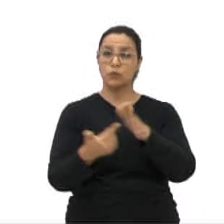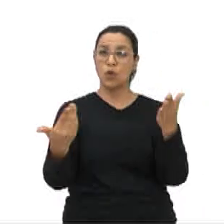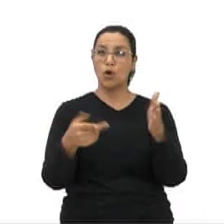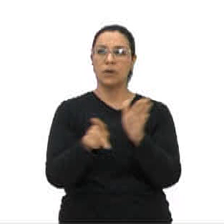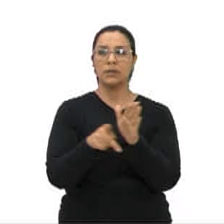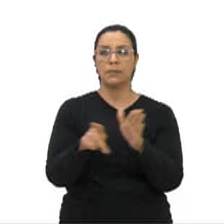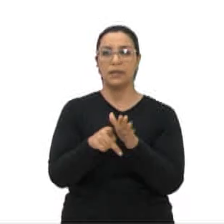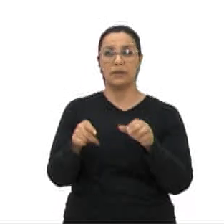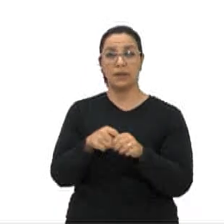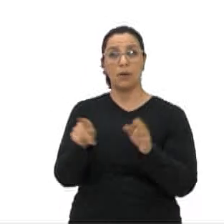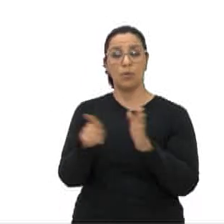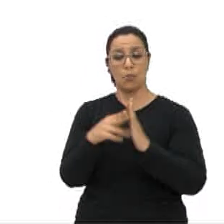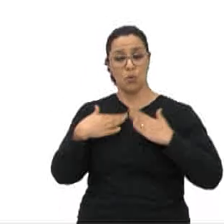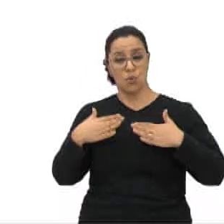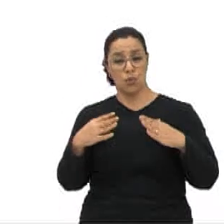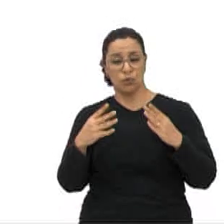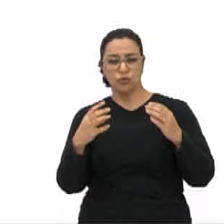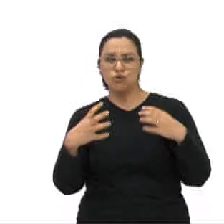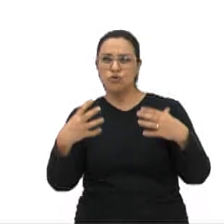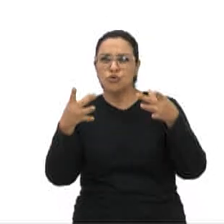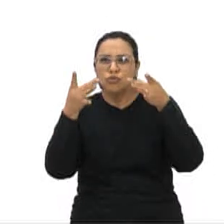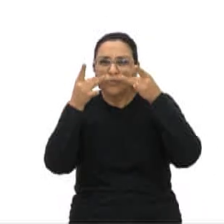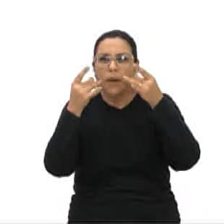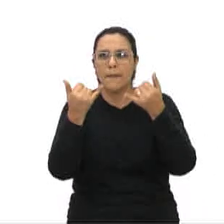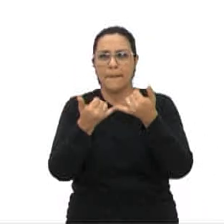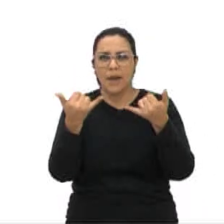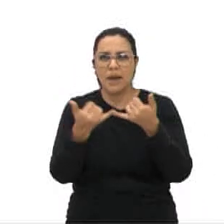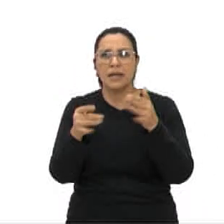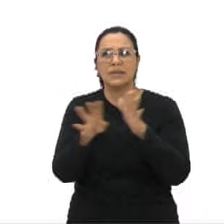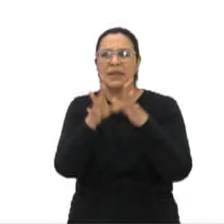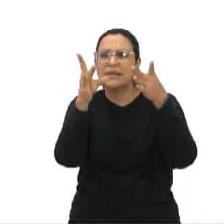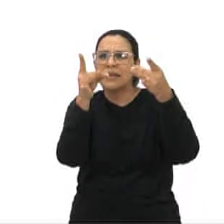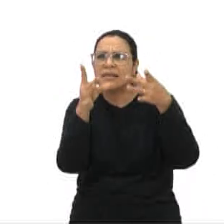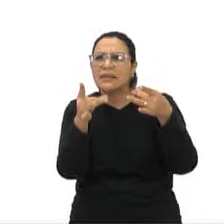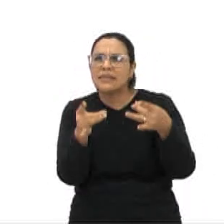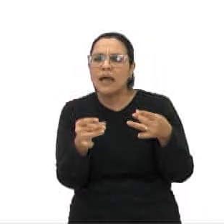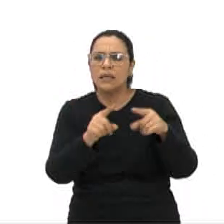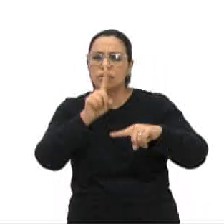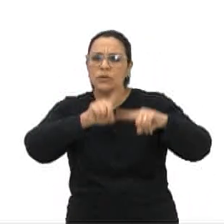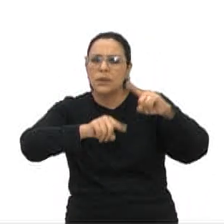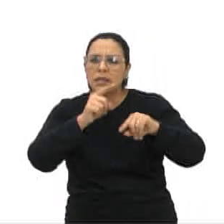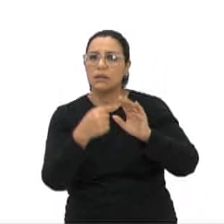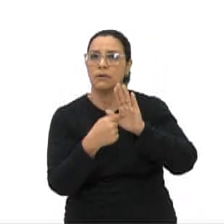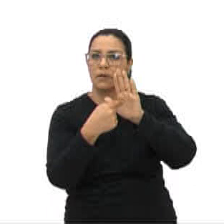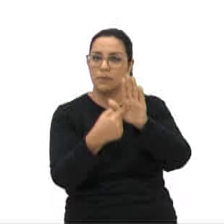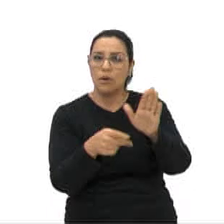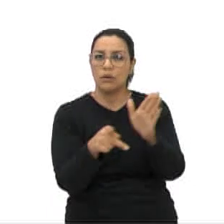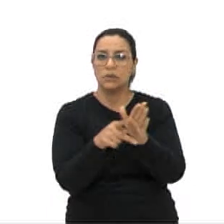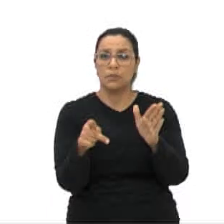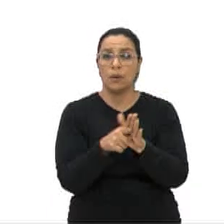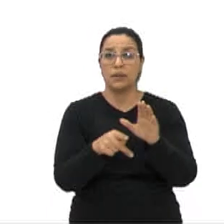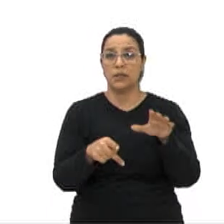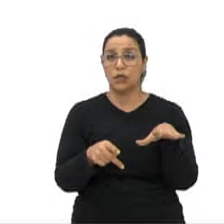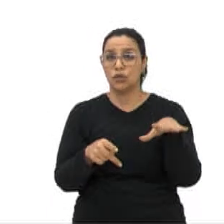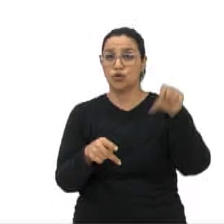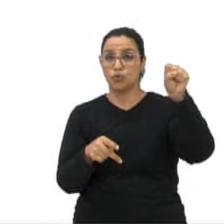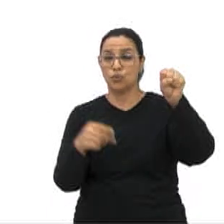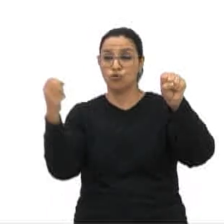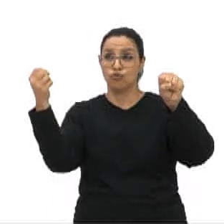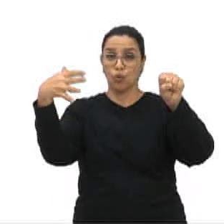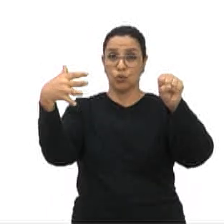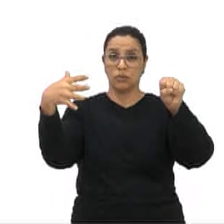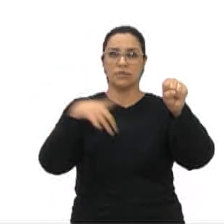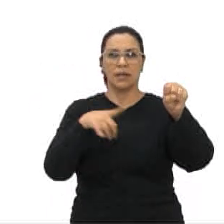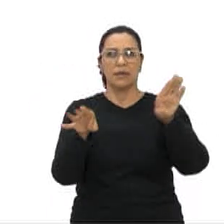destacando a presença do corpo e a realidade pormenorizada do objeto reveladas pelos contrastes de luz e